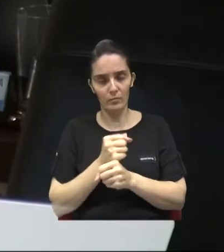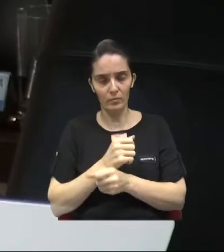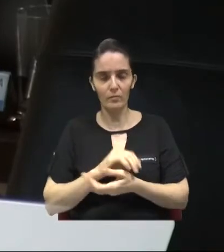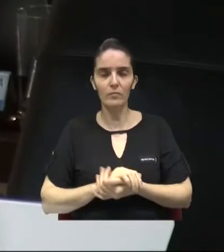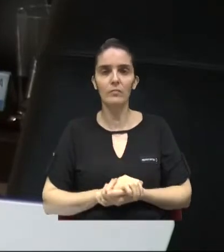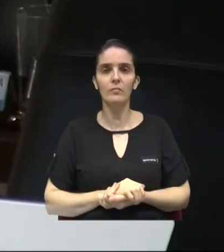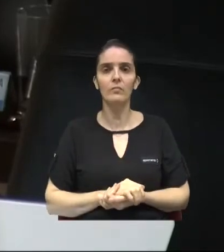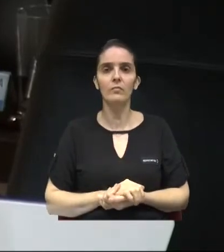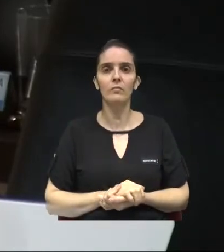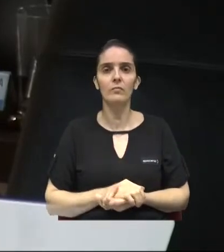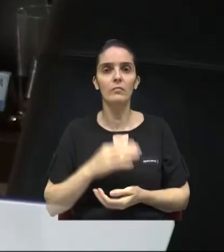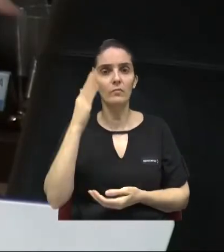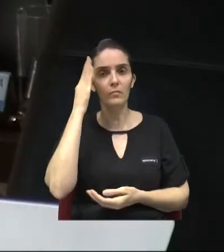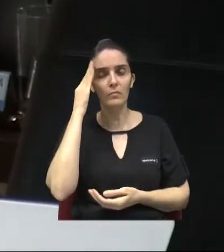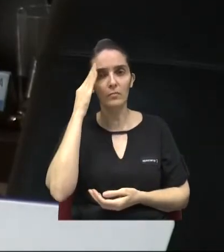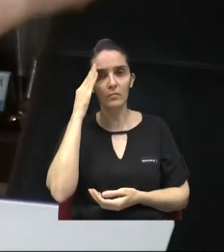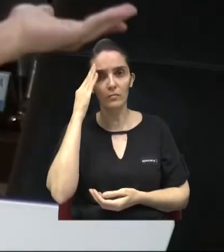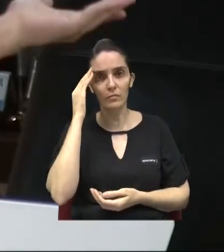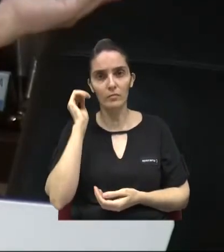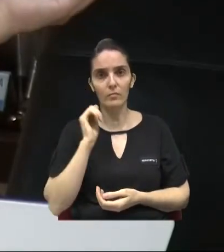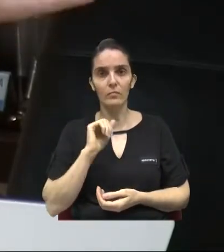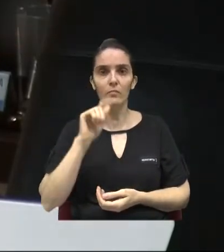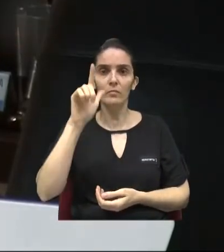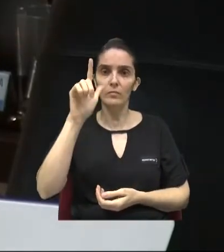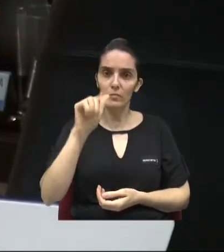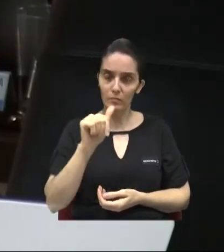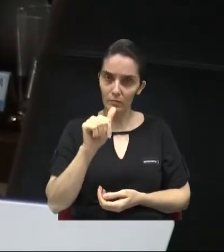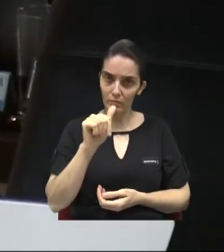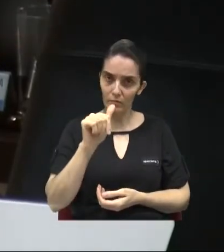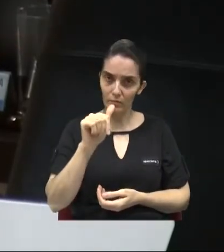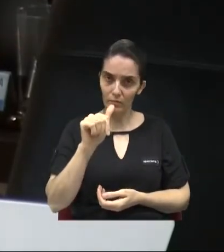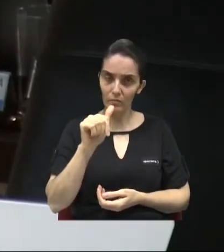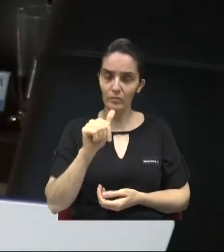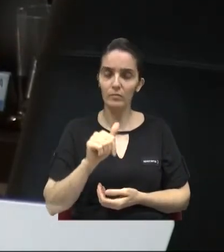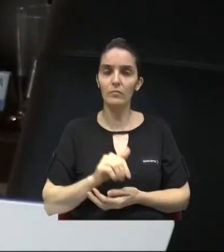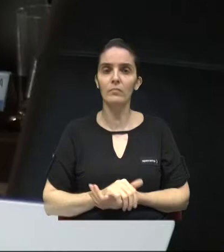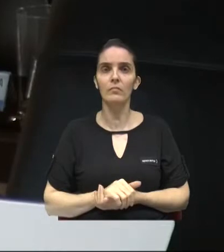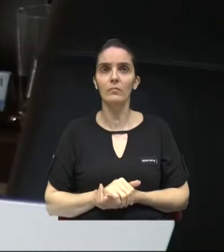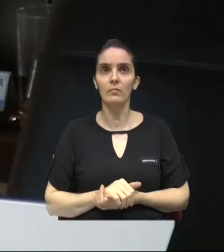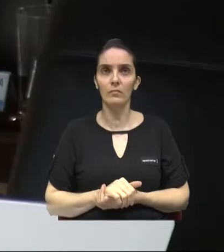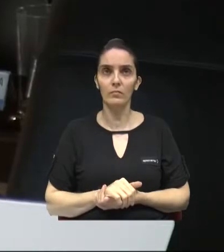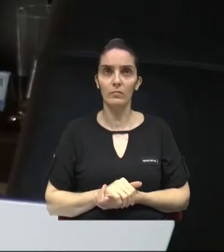a buscar uma indicação a posteriori de algum